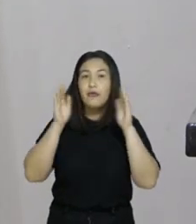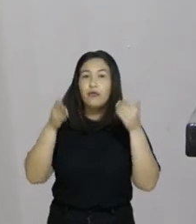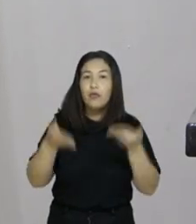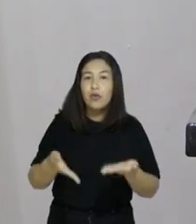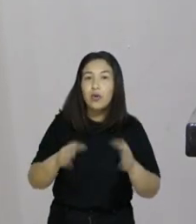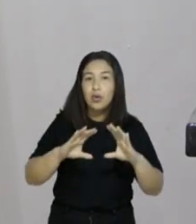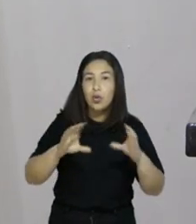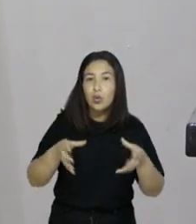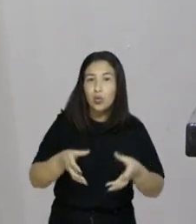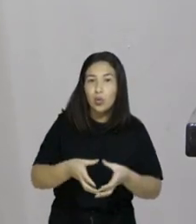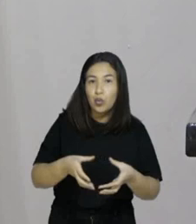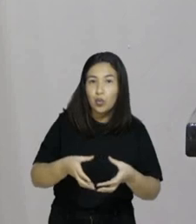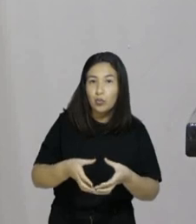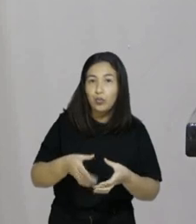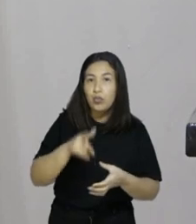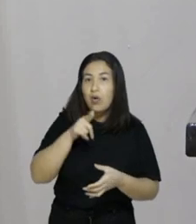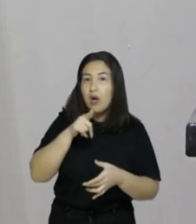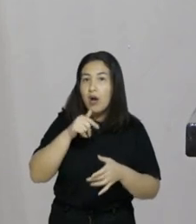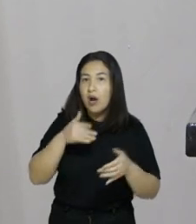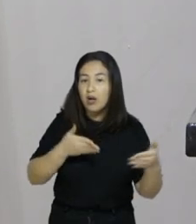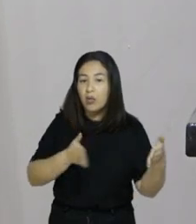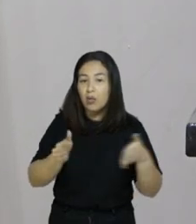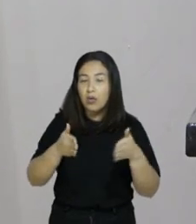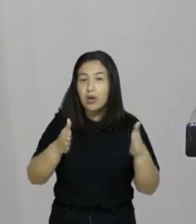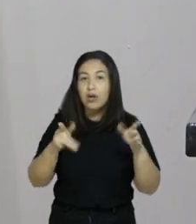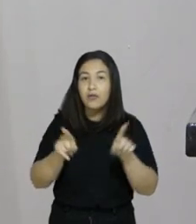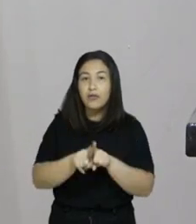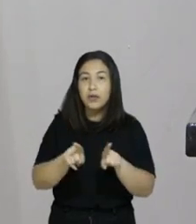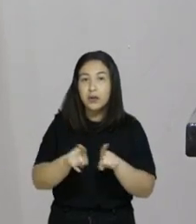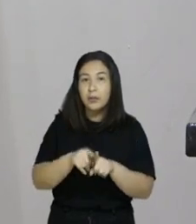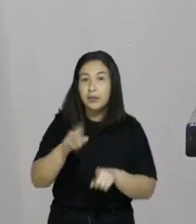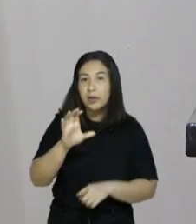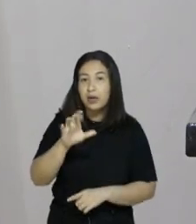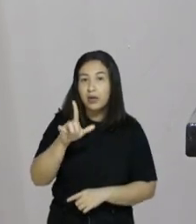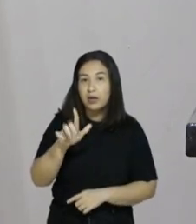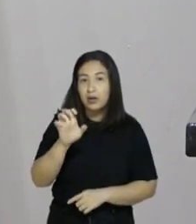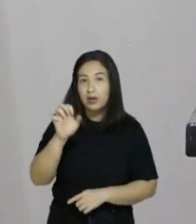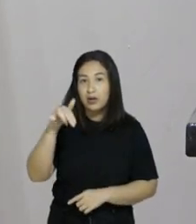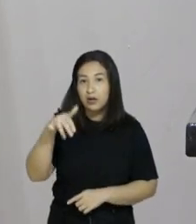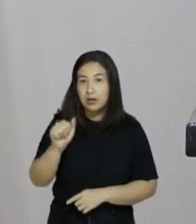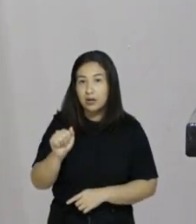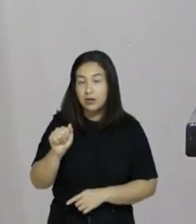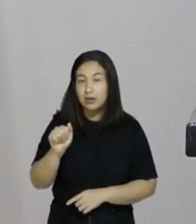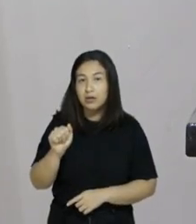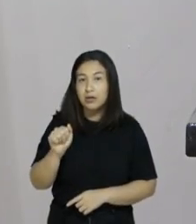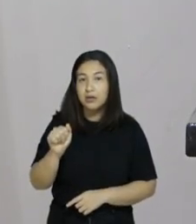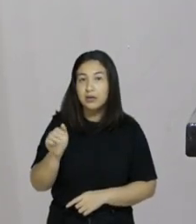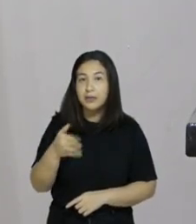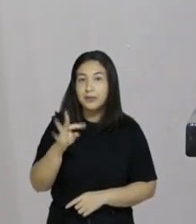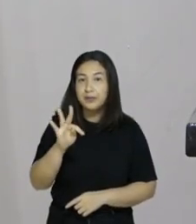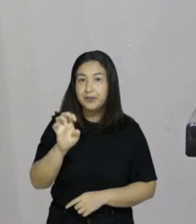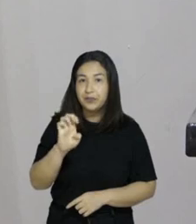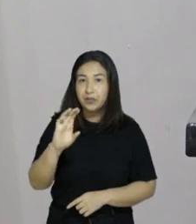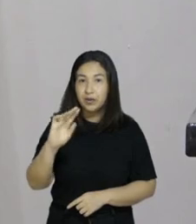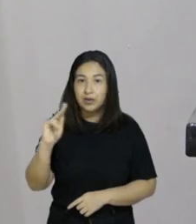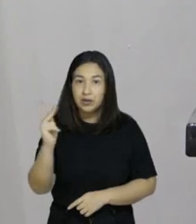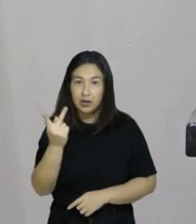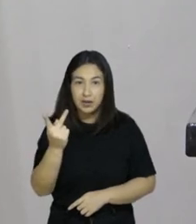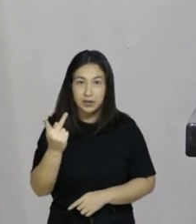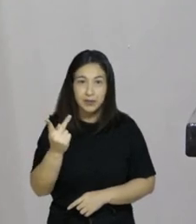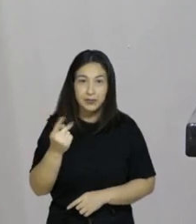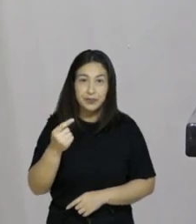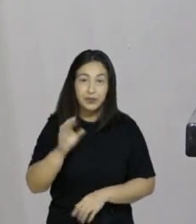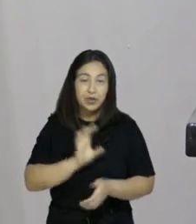setores marítimos e clean tech, as empresas de inovações ambientais, para conhecerem e investirem